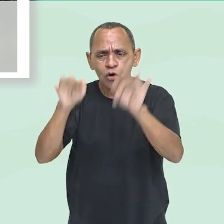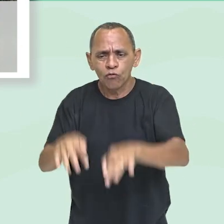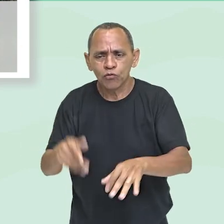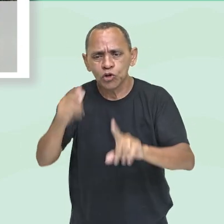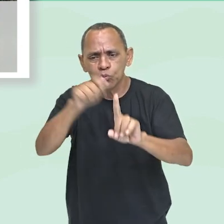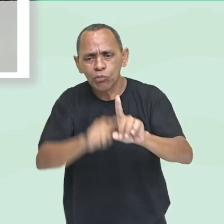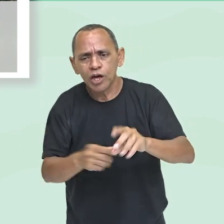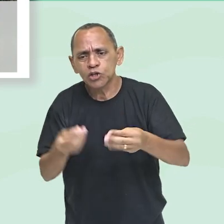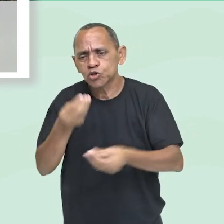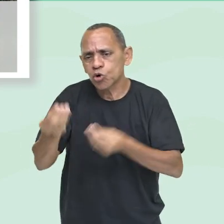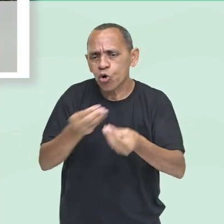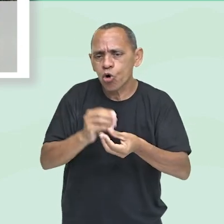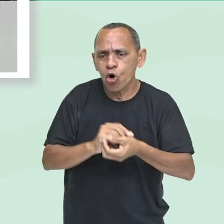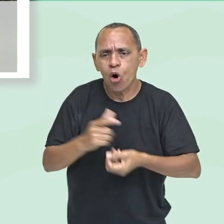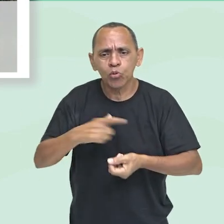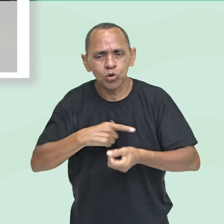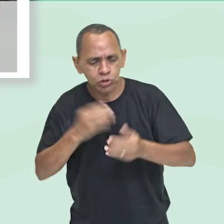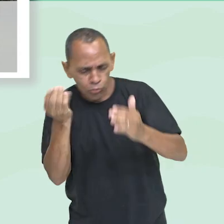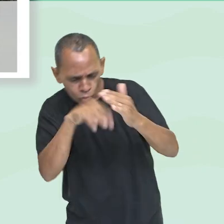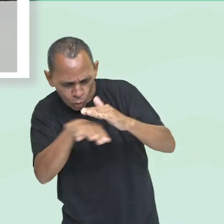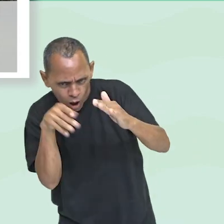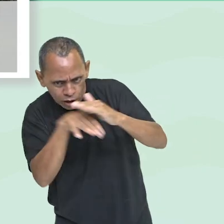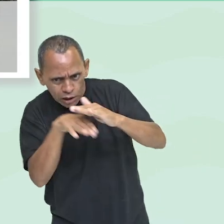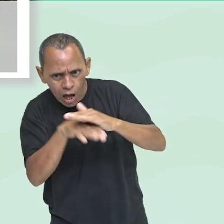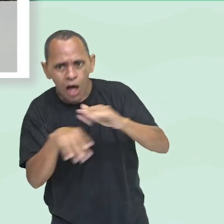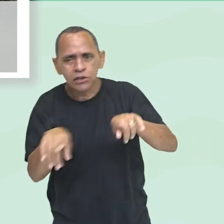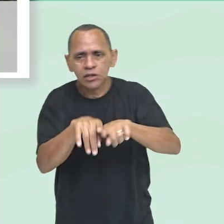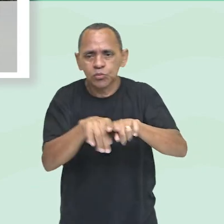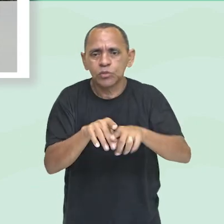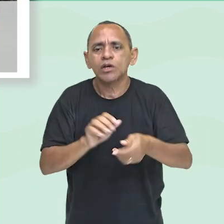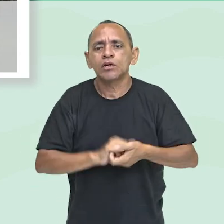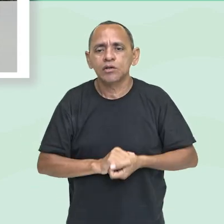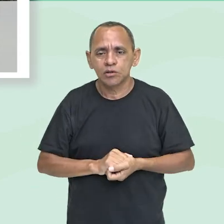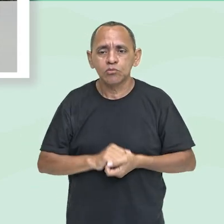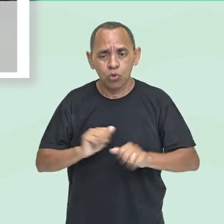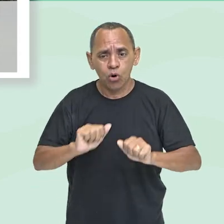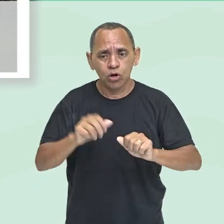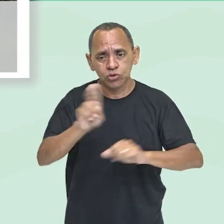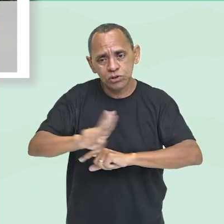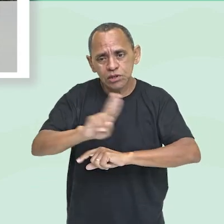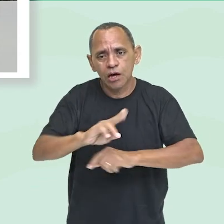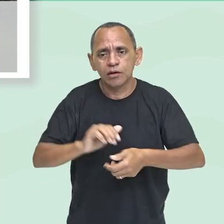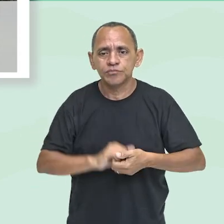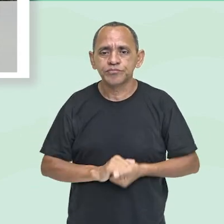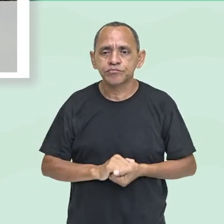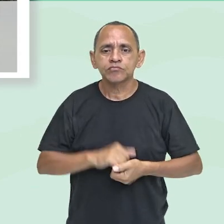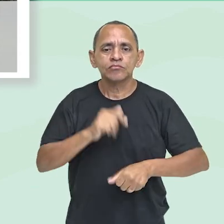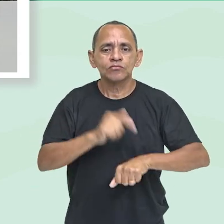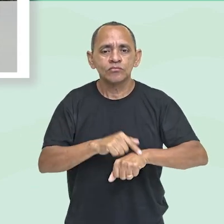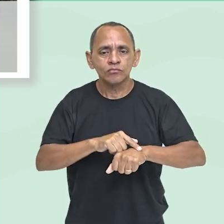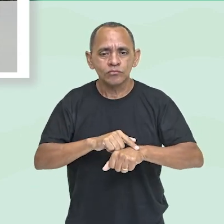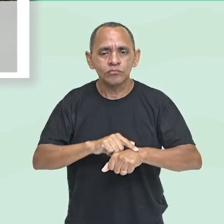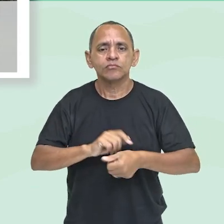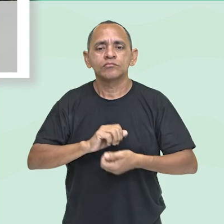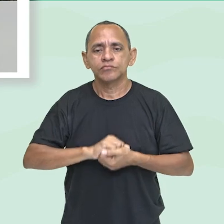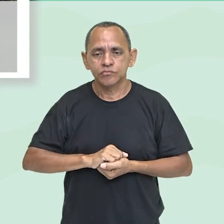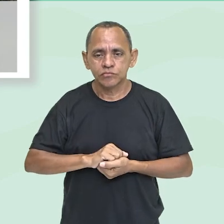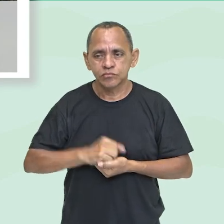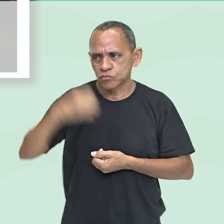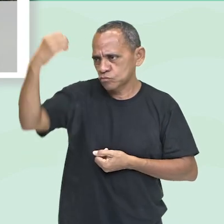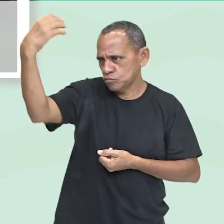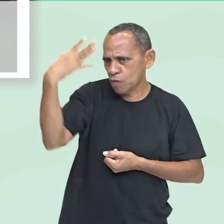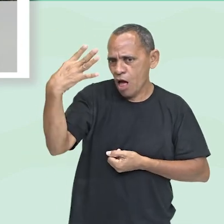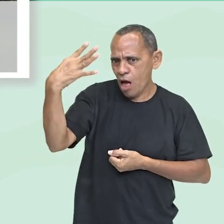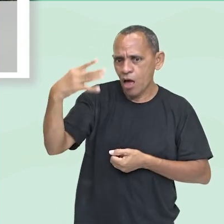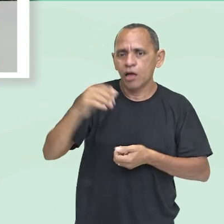acumulados, eles serão válidos para usar nos próximos meses também. O tempo mudou? Não se preocupe. Mesmo